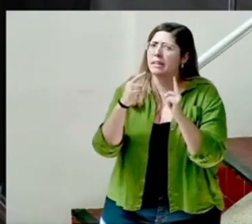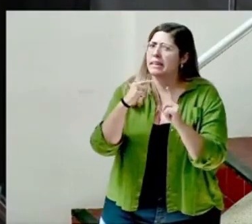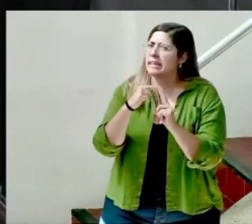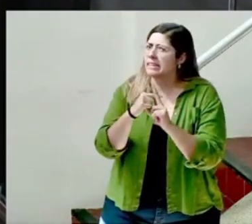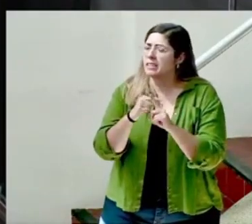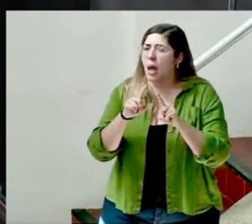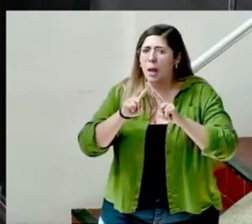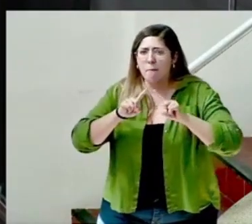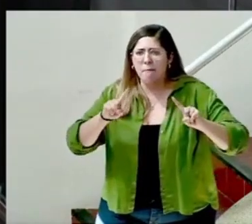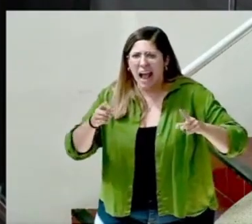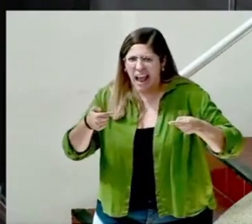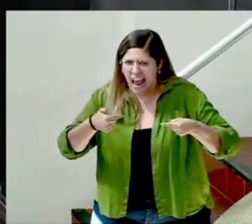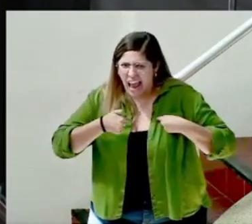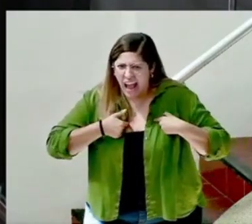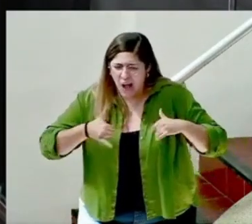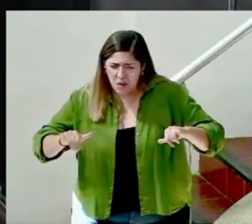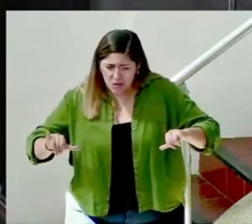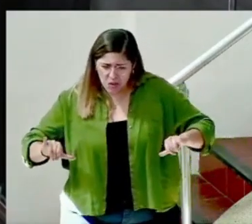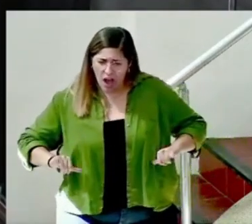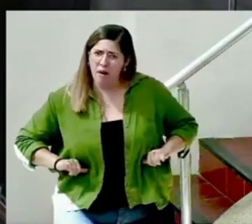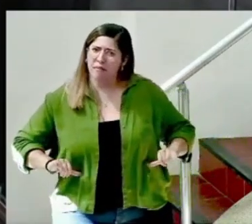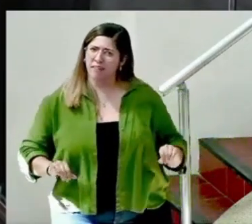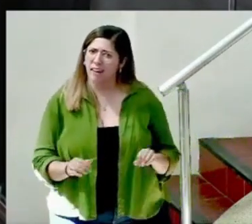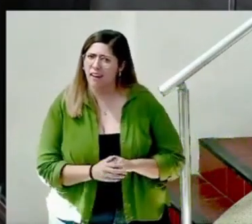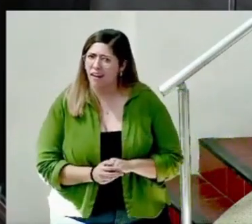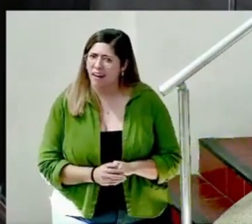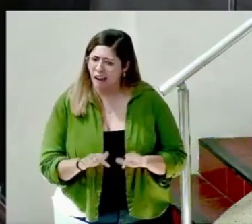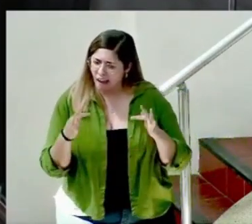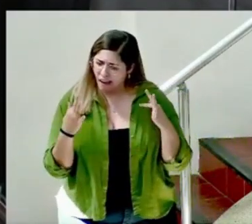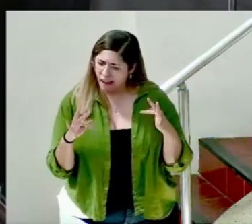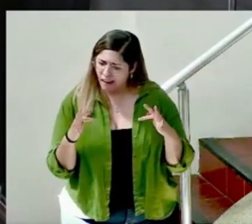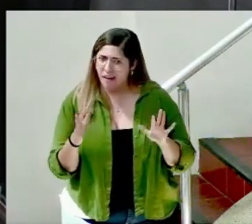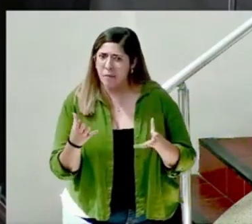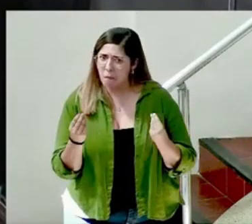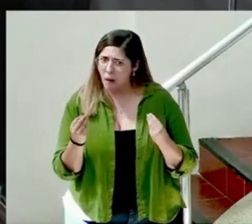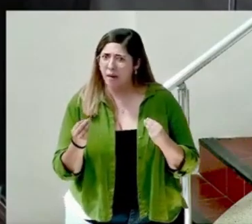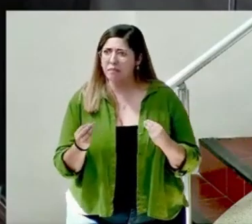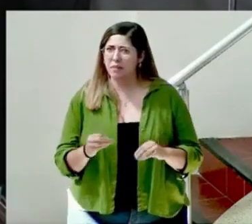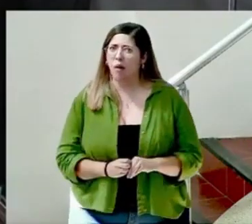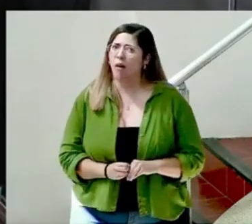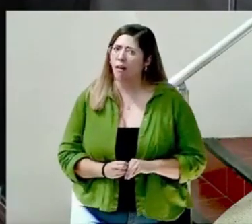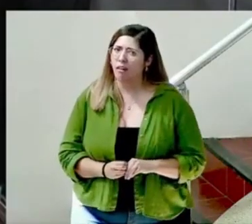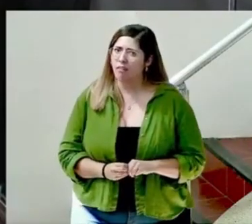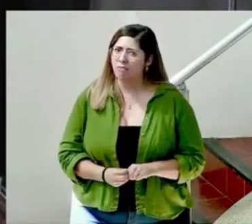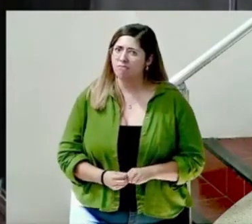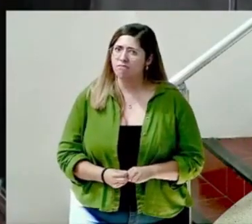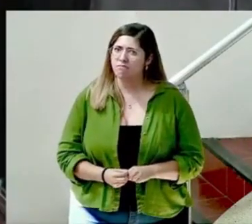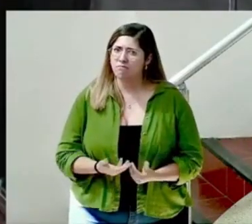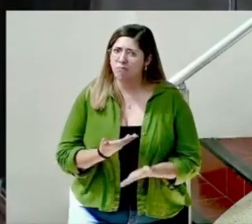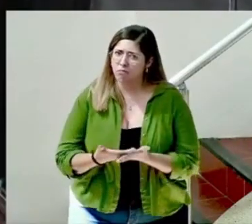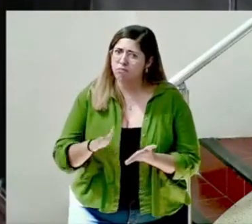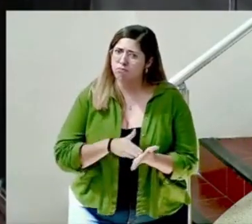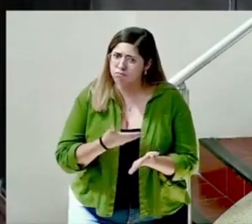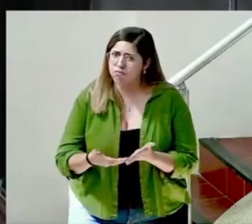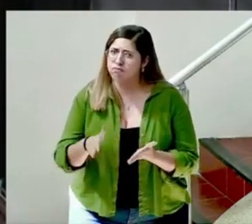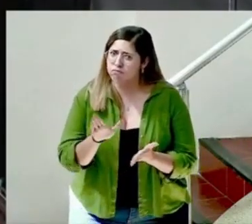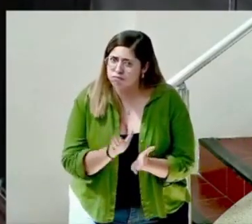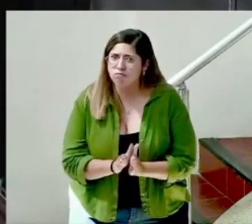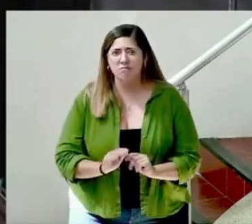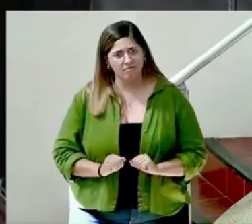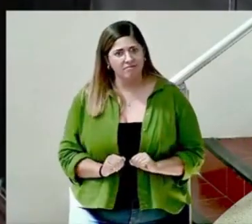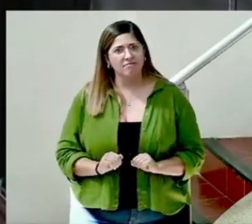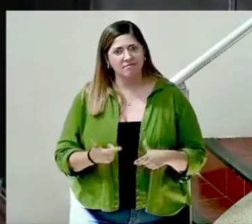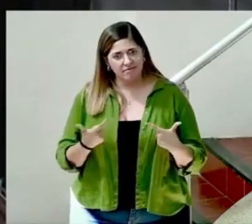mas eu estou aqui sofrendo, Senhor, levando na cara. Obviamente, esse termo não está lá na Escritura, é